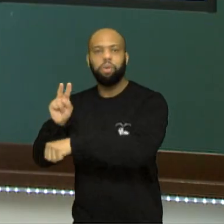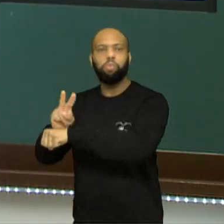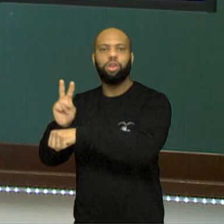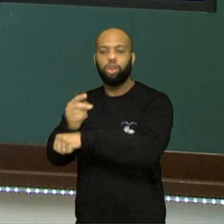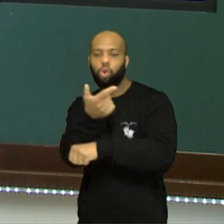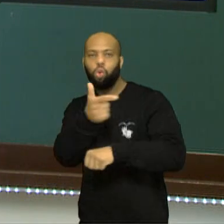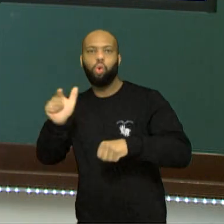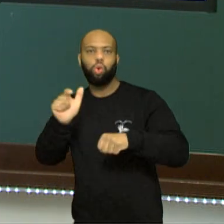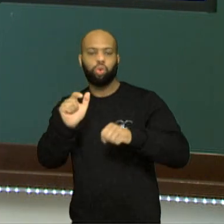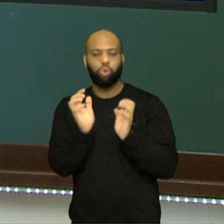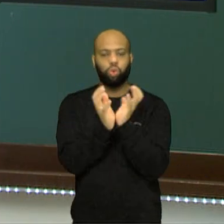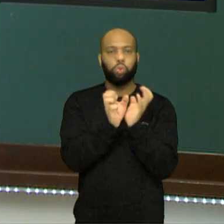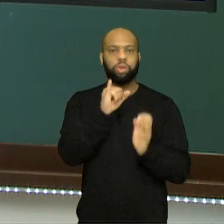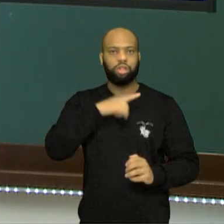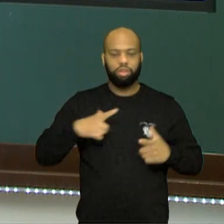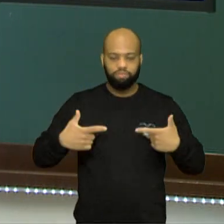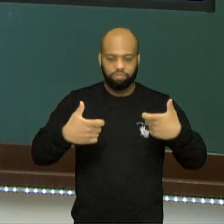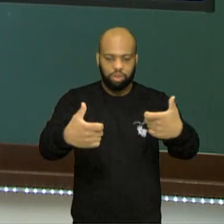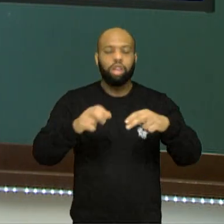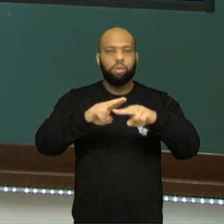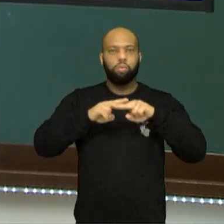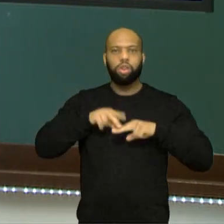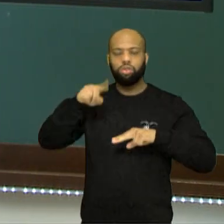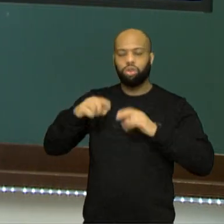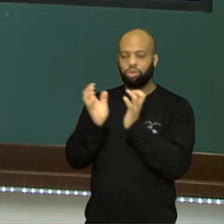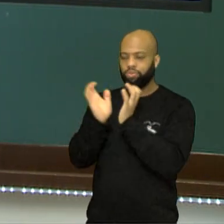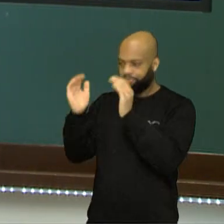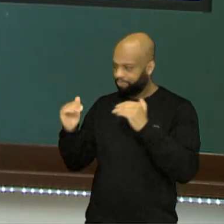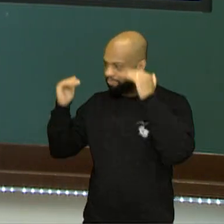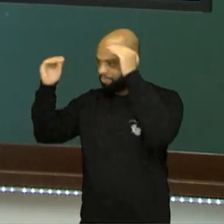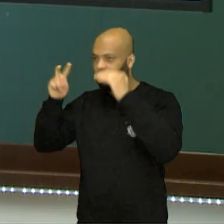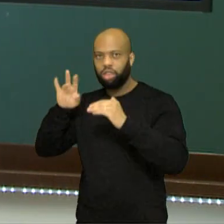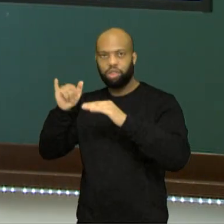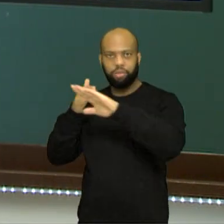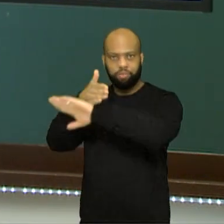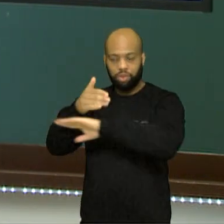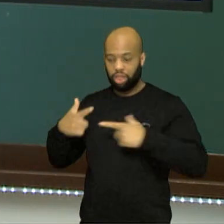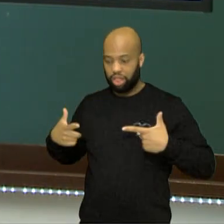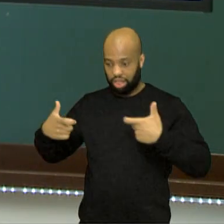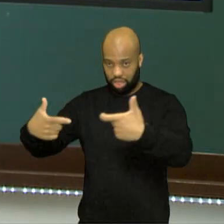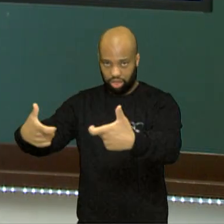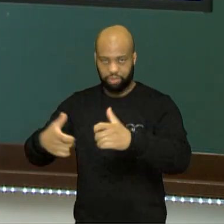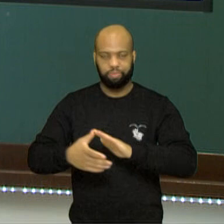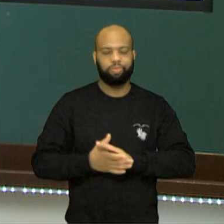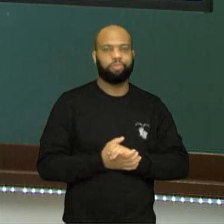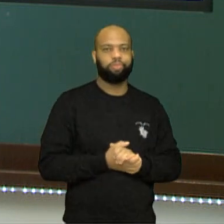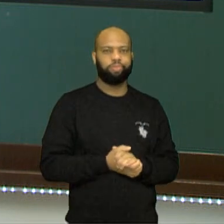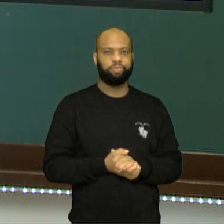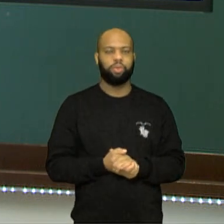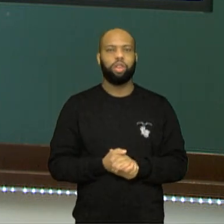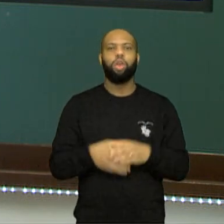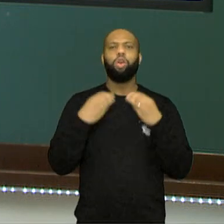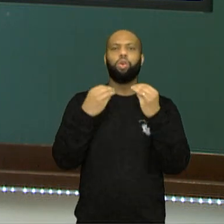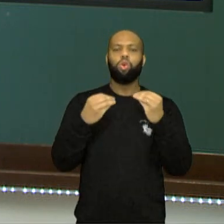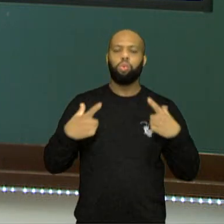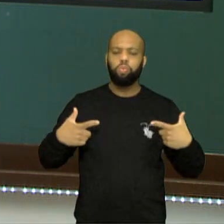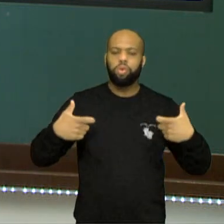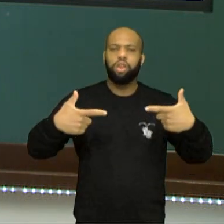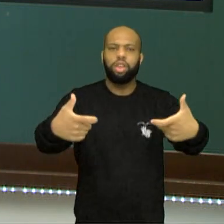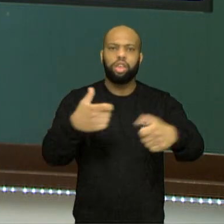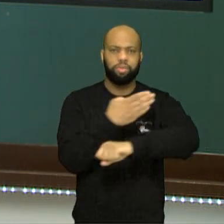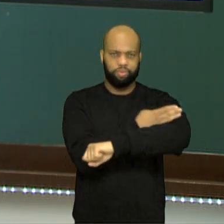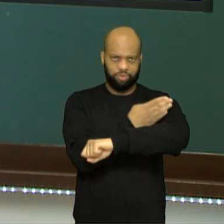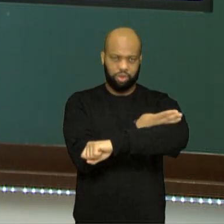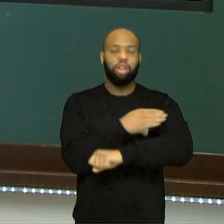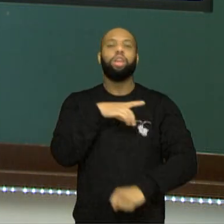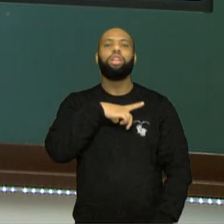caso de guerra. Por isso que eram os nobres que iam para a guerra, tá certo? E como que eram as guerras medievais, pessoal? A